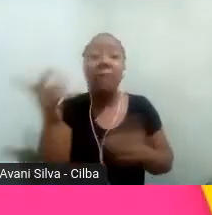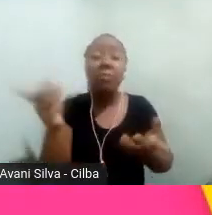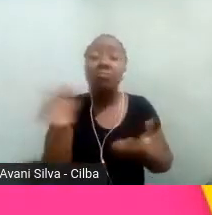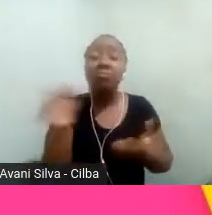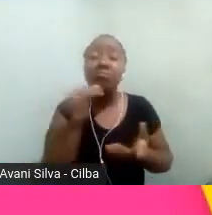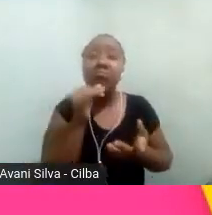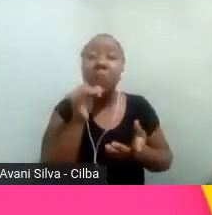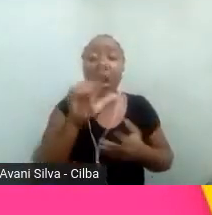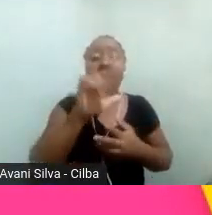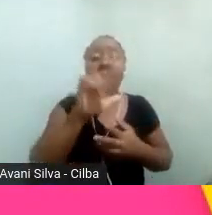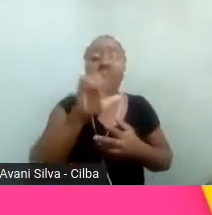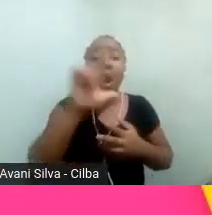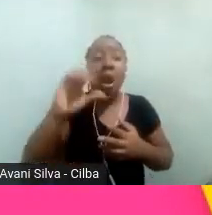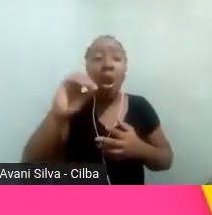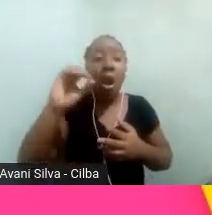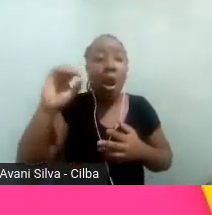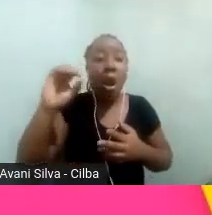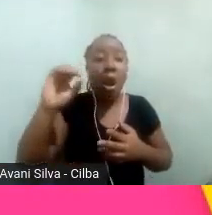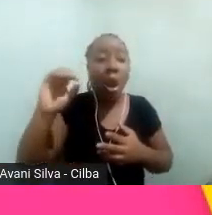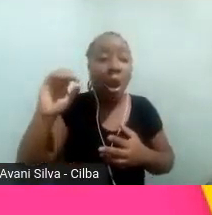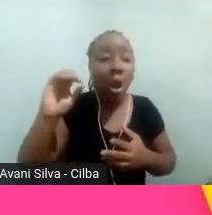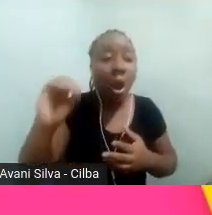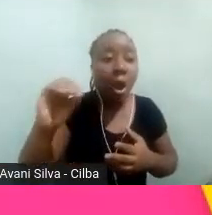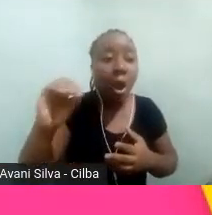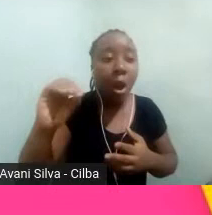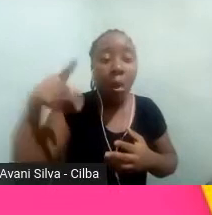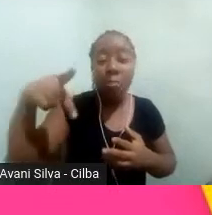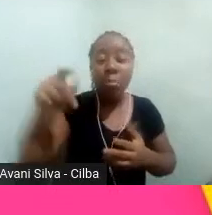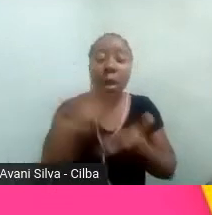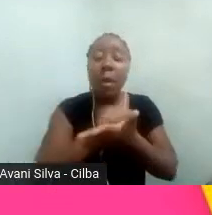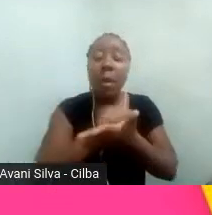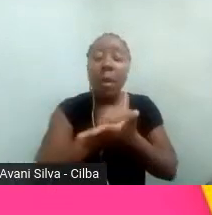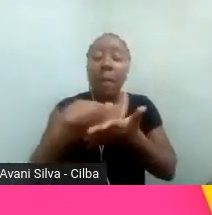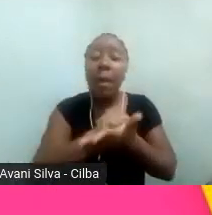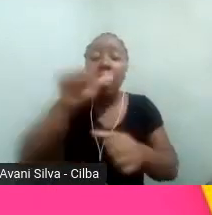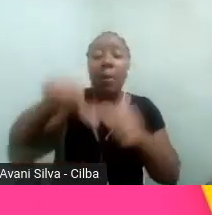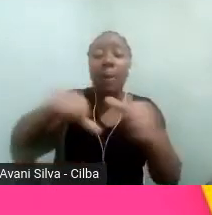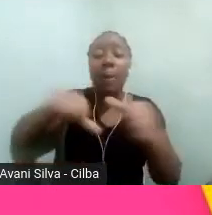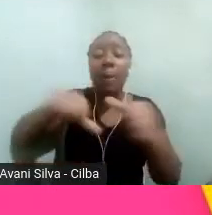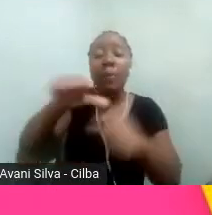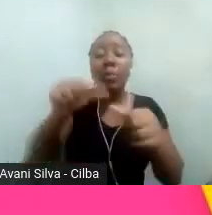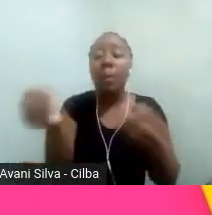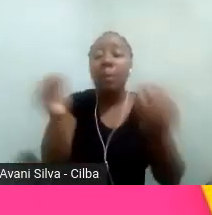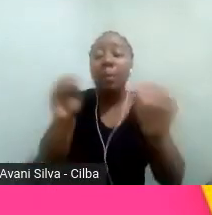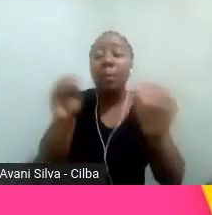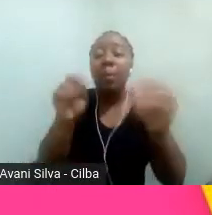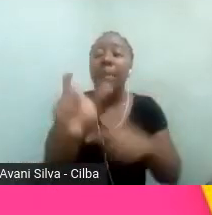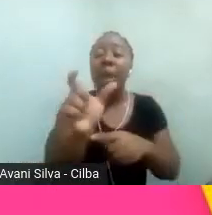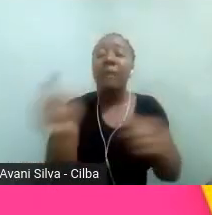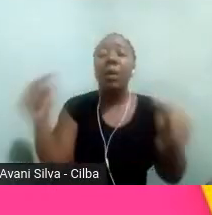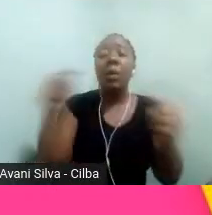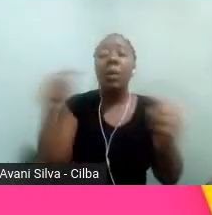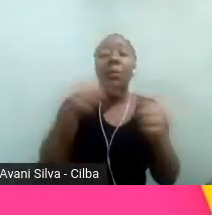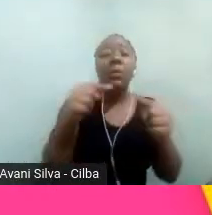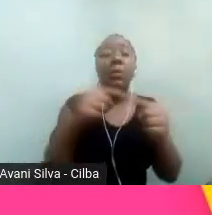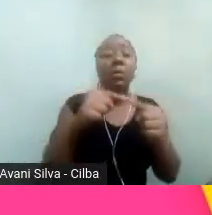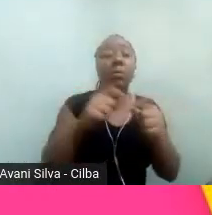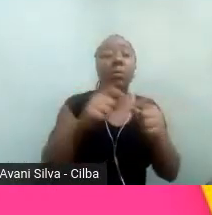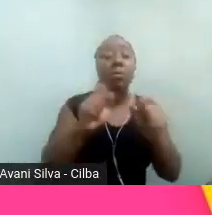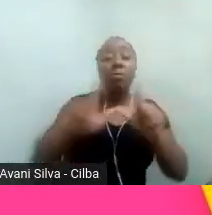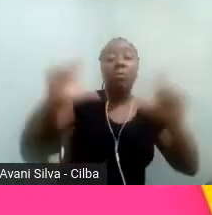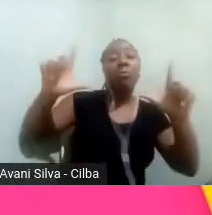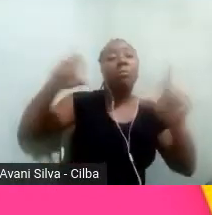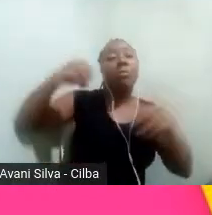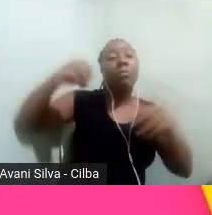low, que representa apagado. Agora eu vou colocar a palavra que representa aceso.